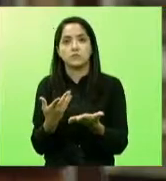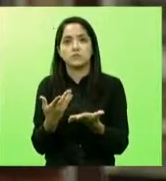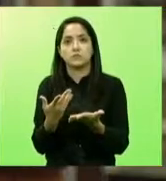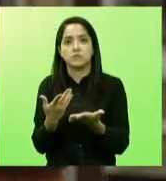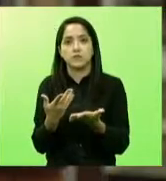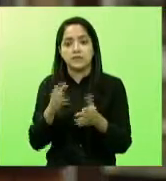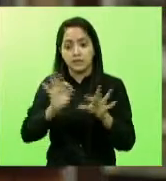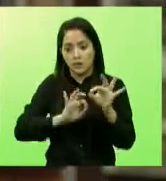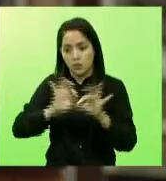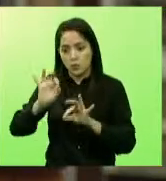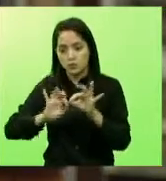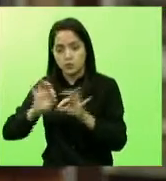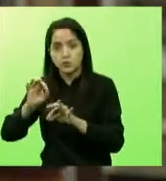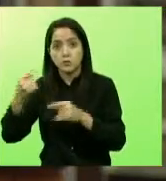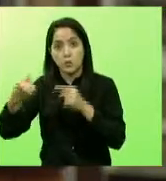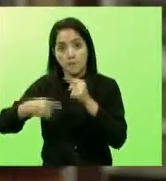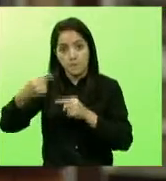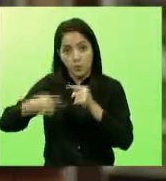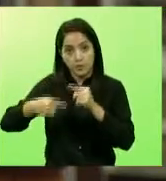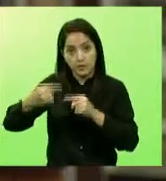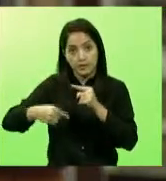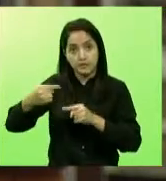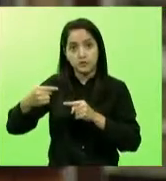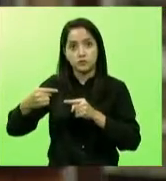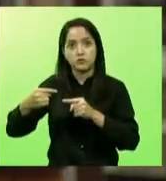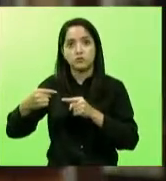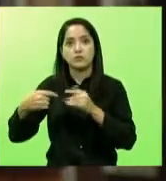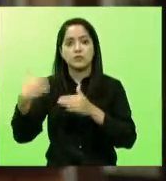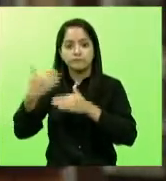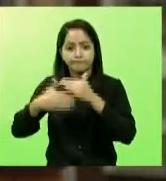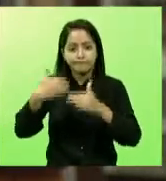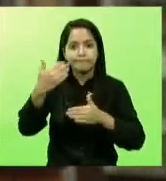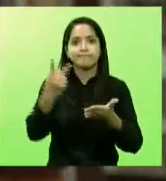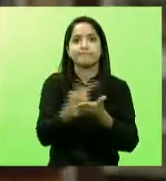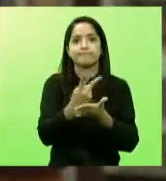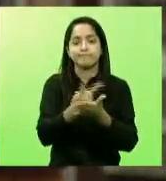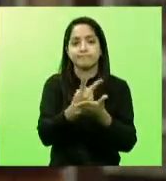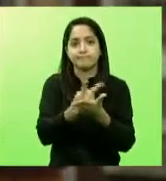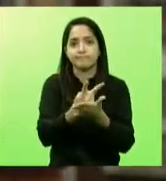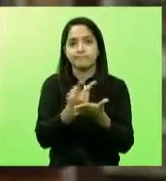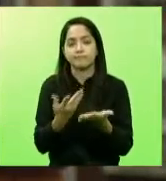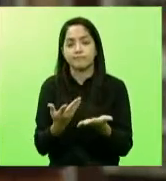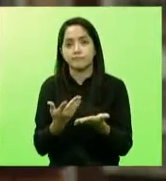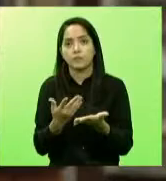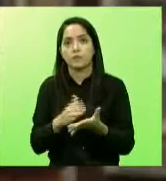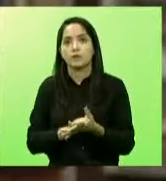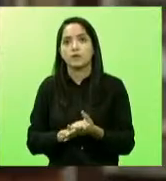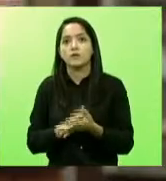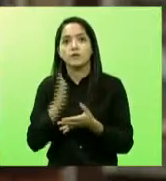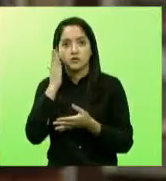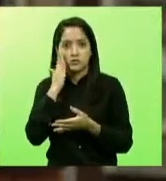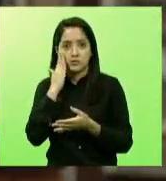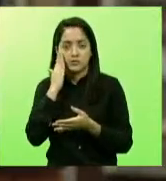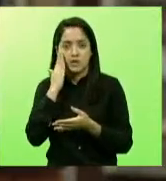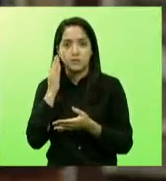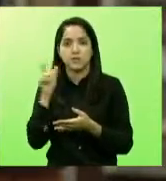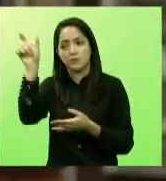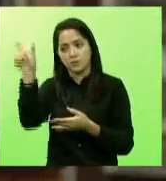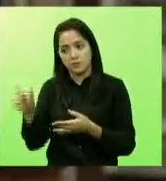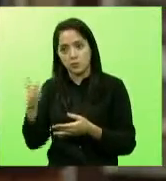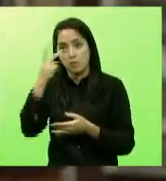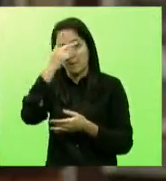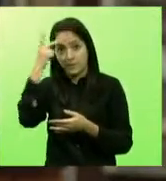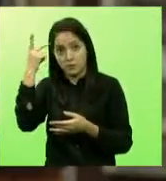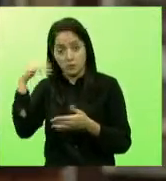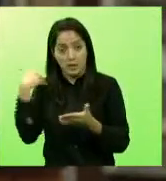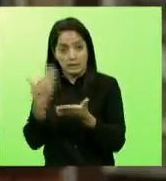A construção política do que levou a esse erro aí. Isso é importantíssimo. Então, nós já sabemos que alguém,